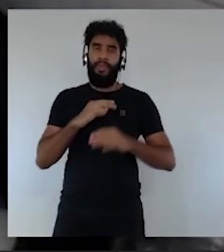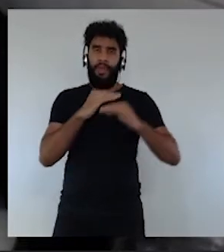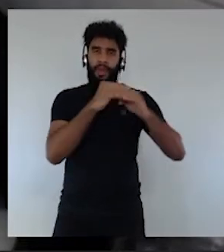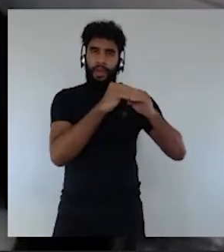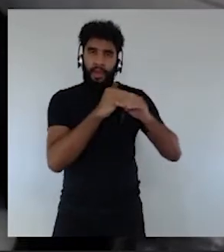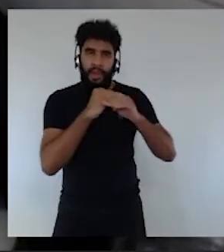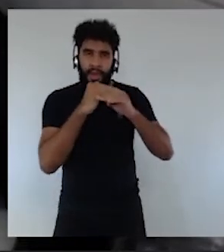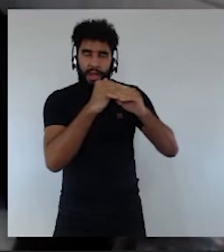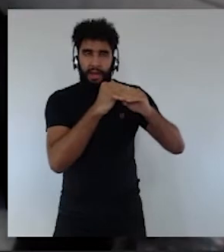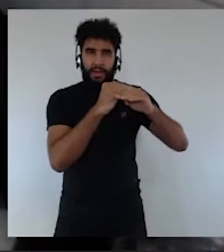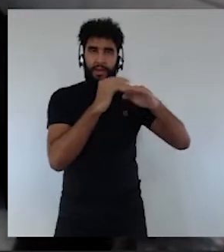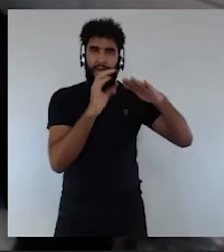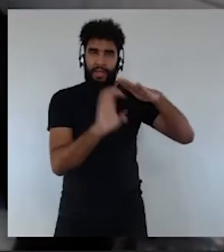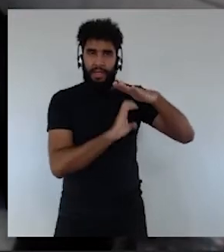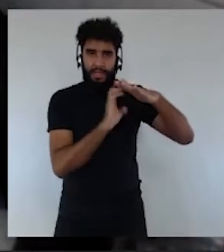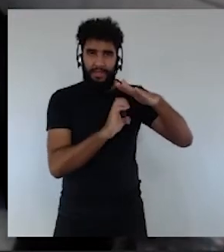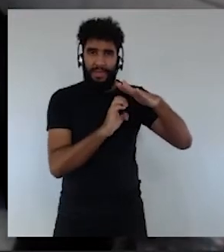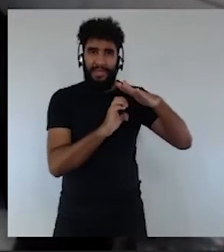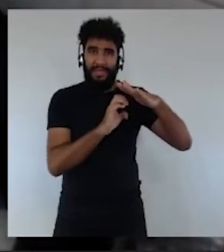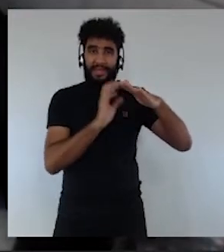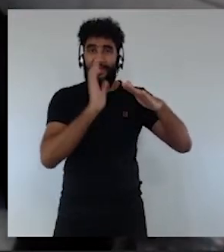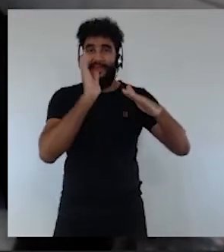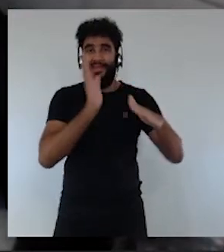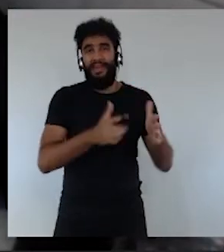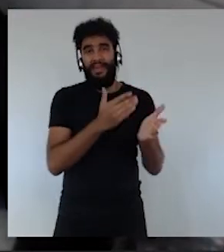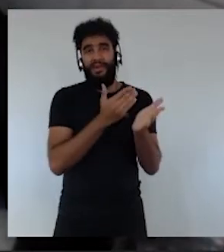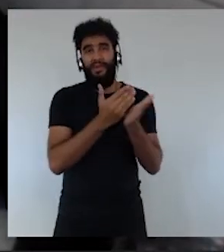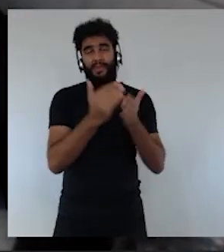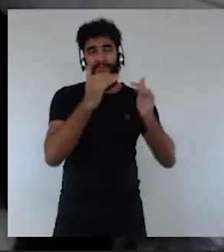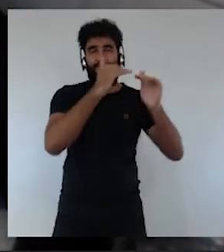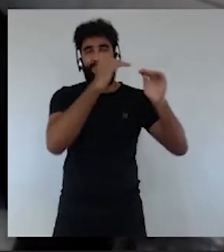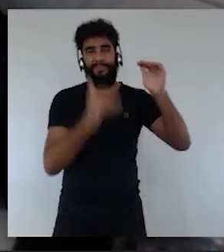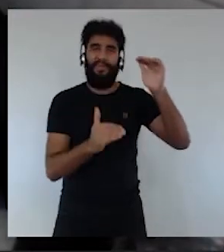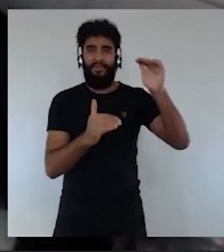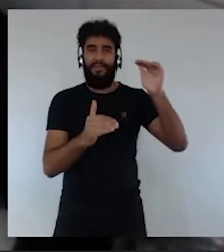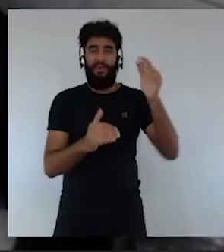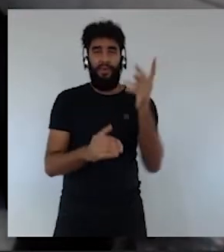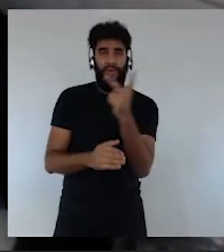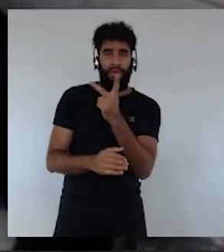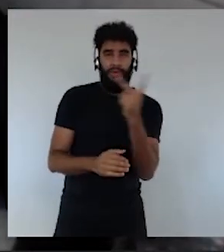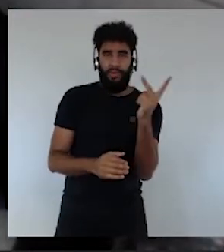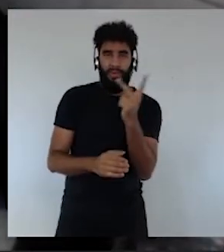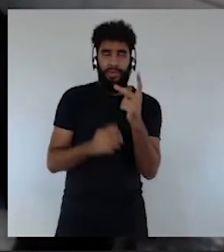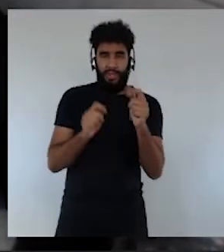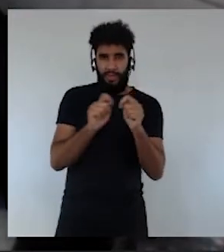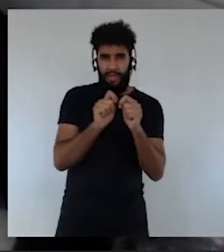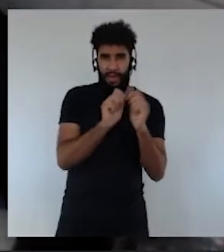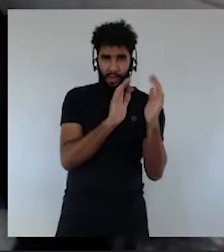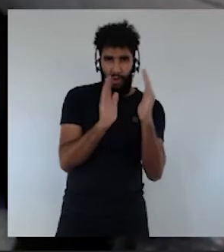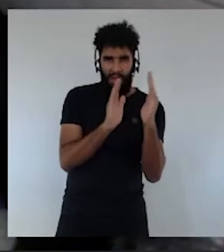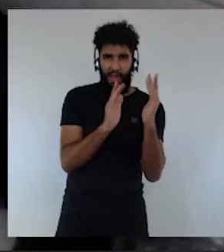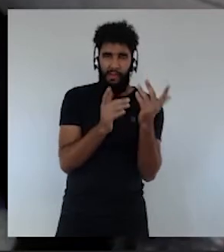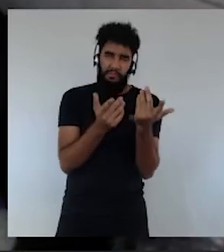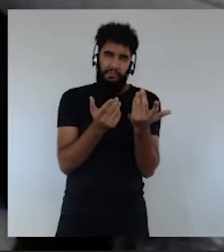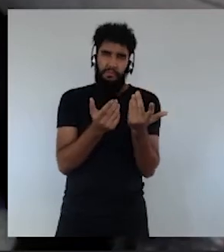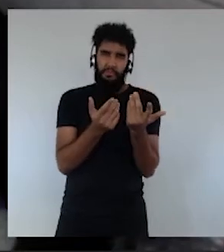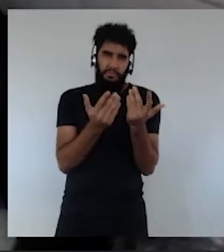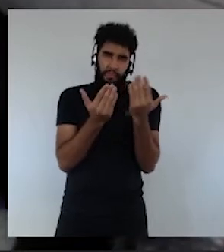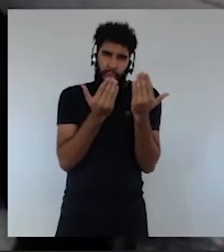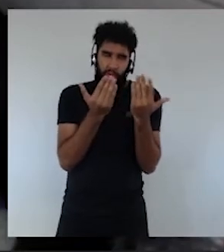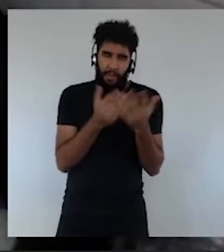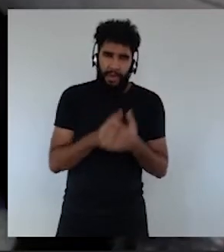ele parte já do desequilíbrio. As partes, desde o início, se formos traçar um paralelo, uma metáfora com uma